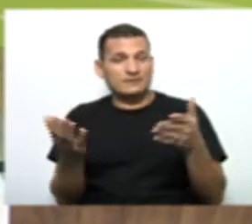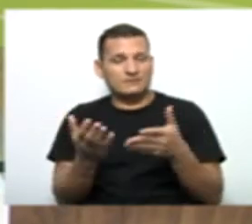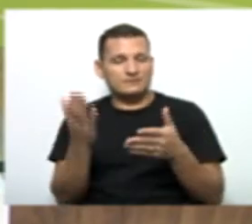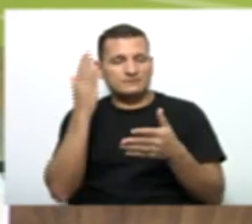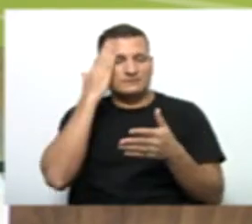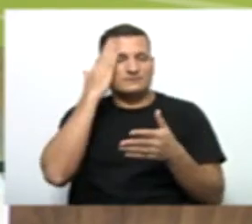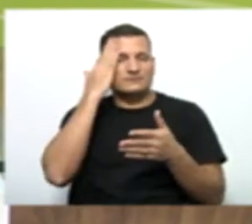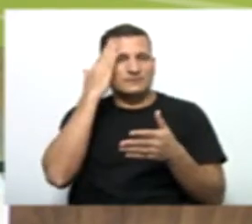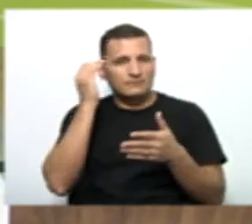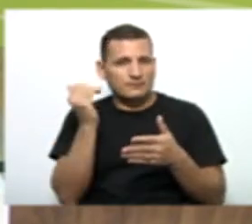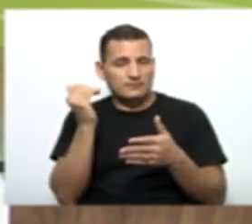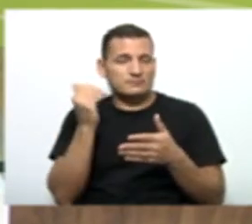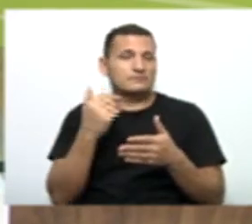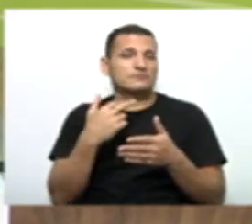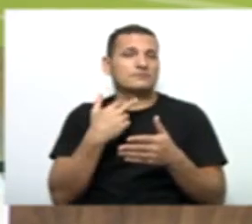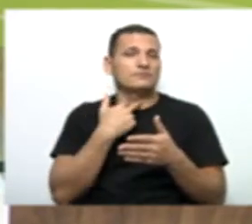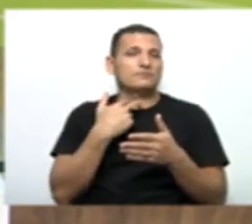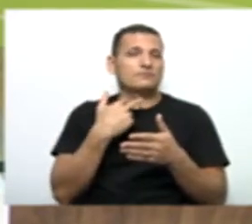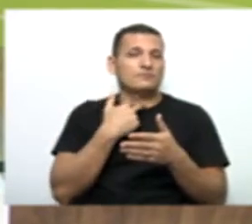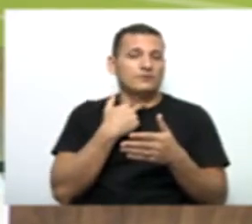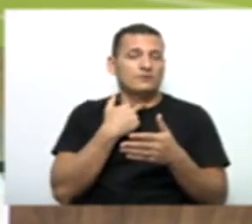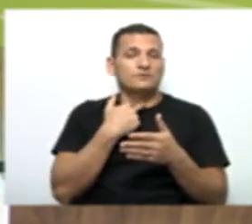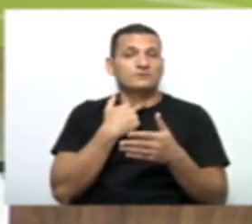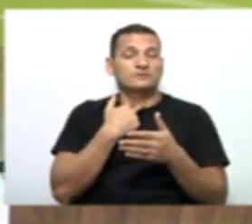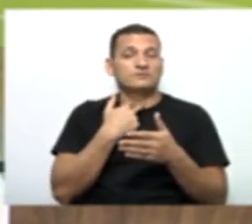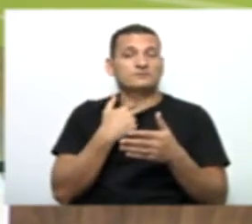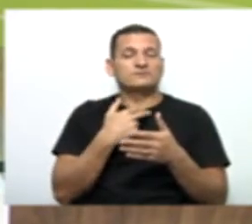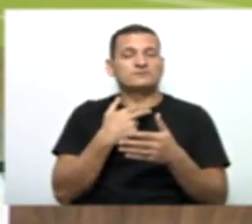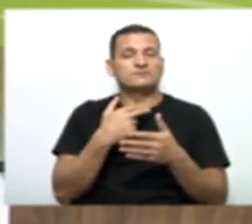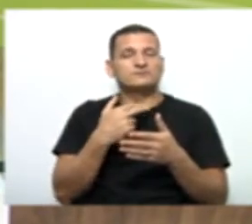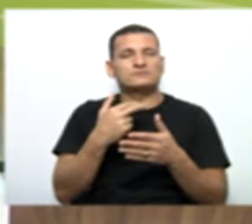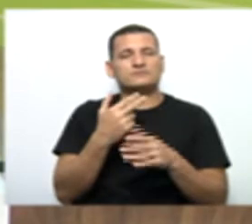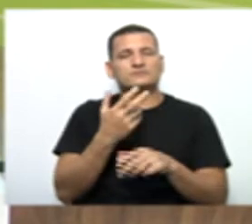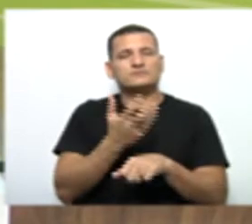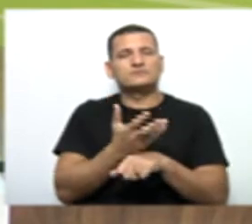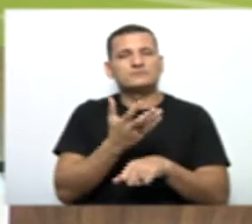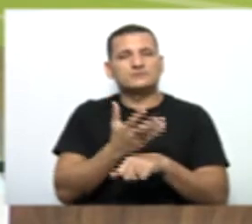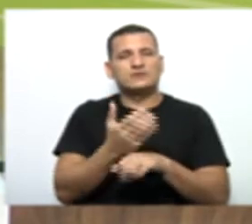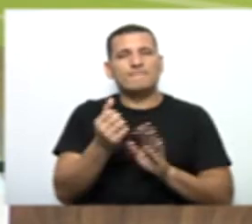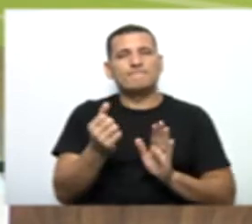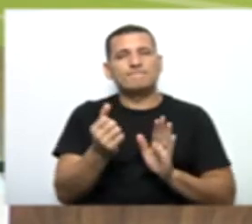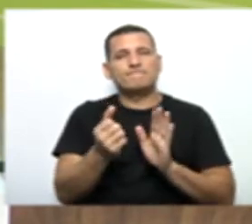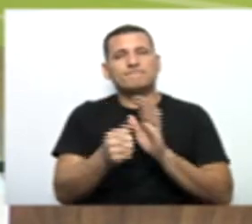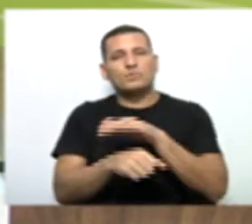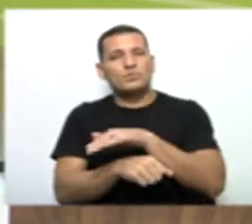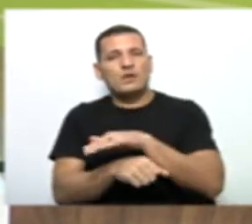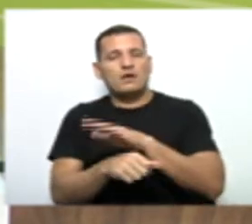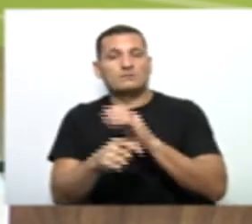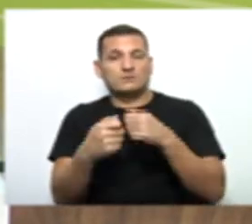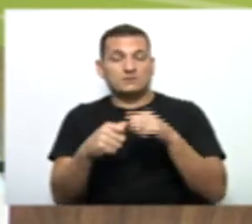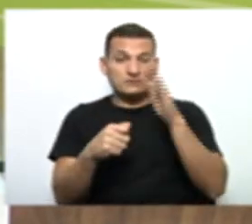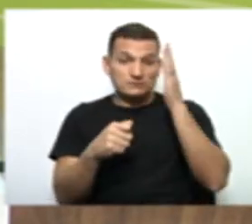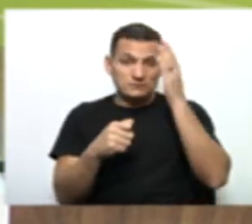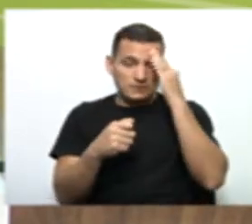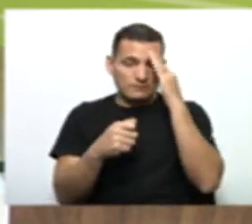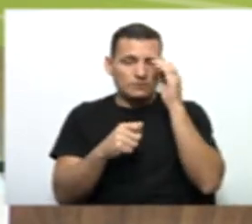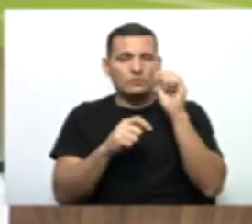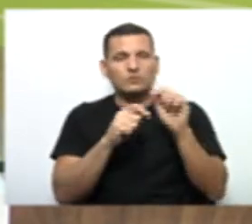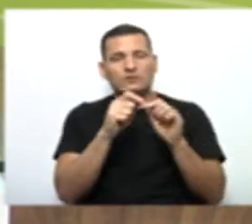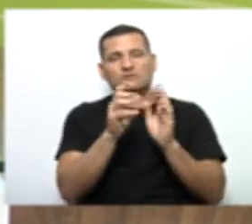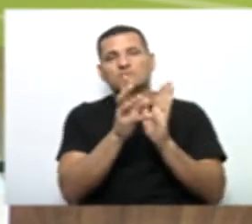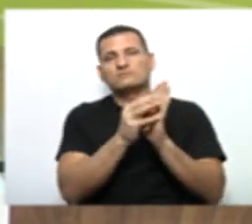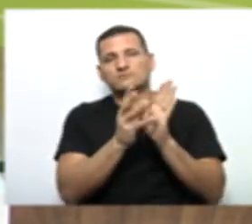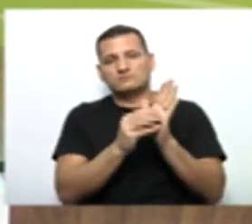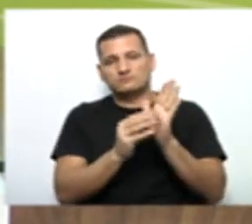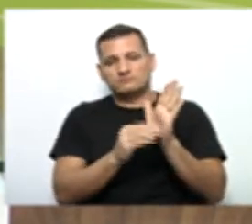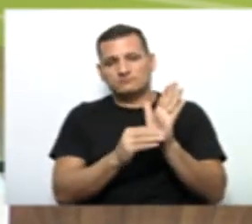saber, não pode passar por essa disciplina sem saber o conteúdo que está resumido aqui nessa revisão. Vamos começar porque